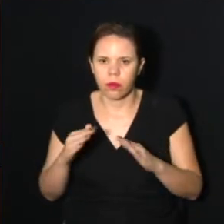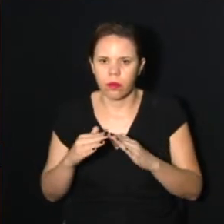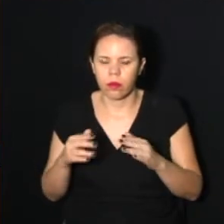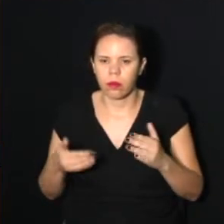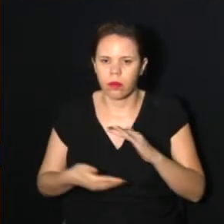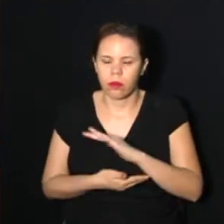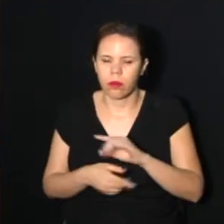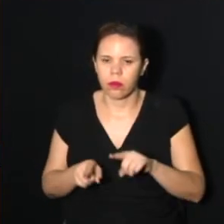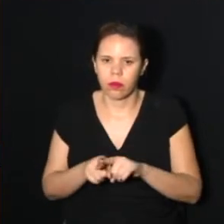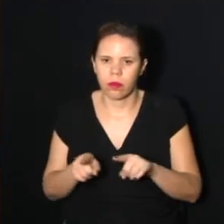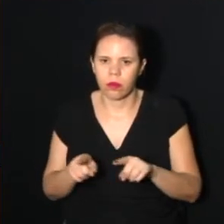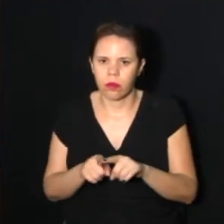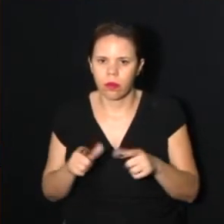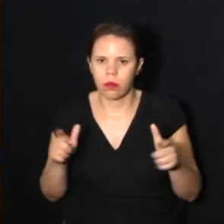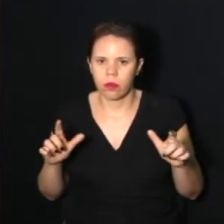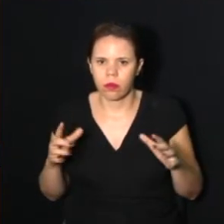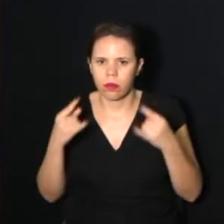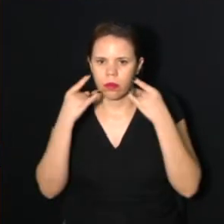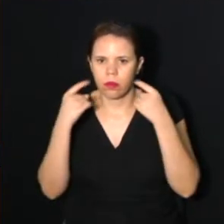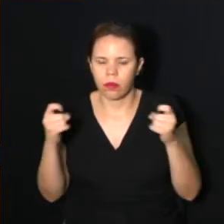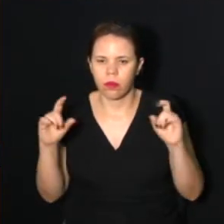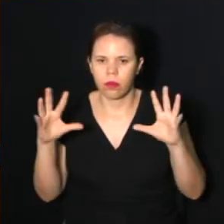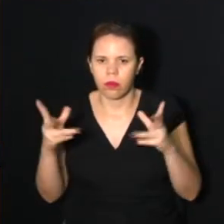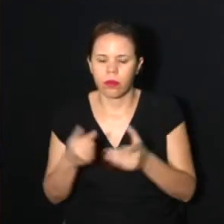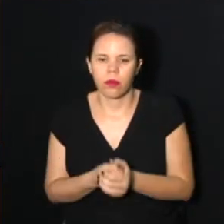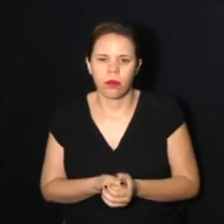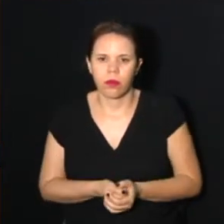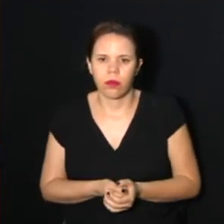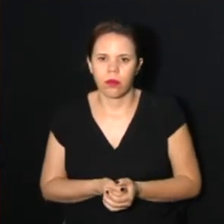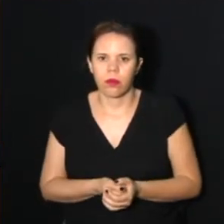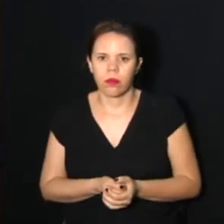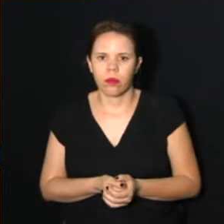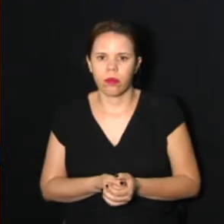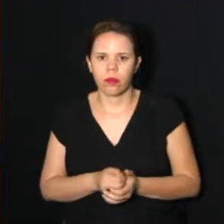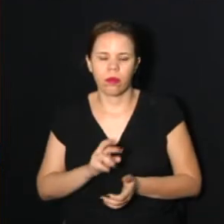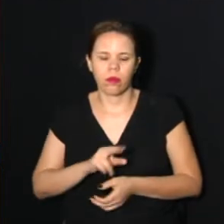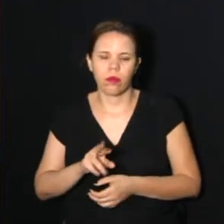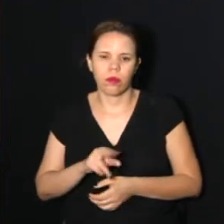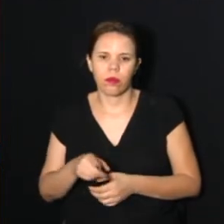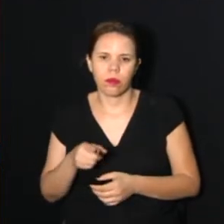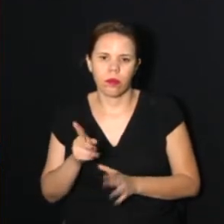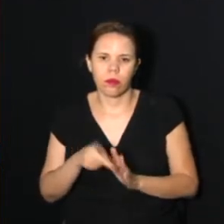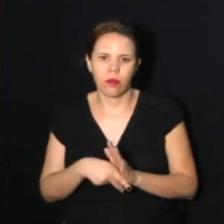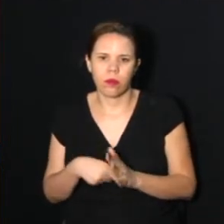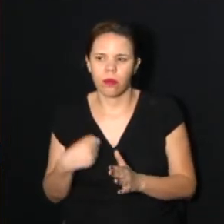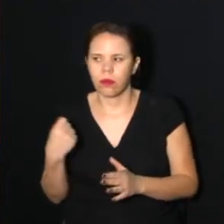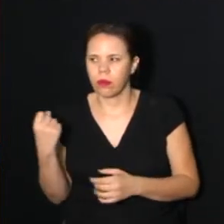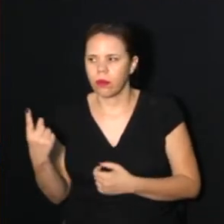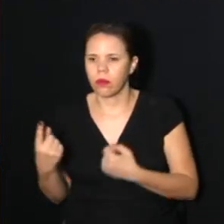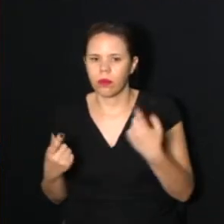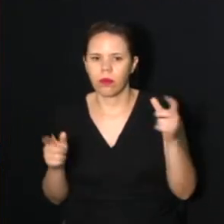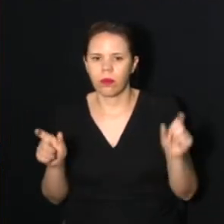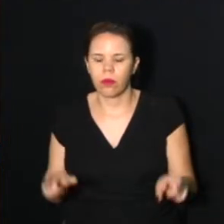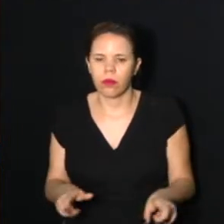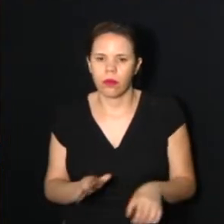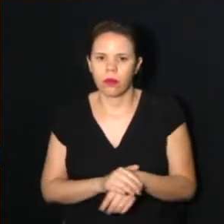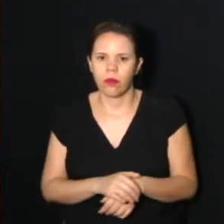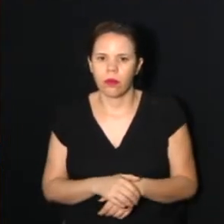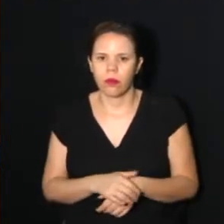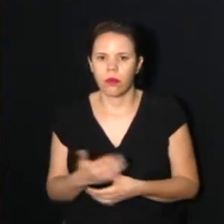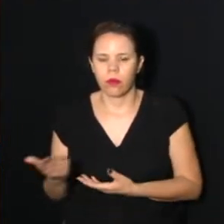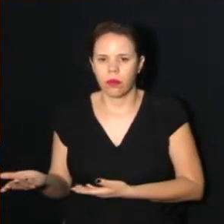tem uma abrangência grande e que interessa a todos e que não deve, não é um projeto determinado para uma ou outra pessoa. Como o